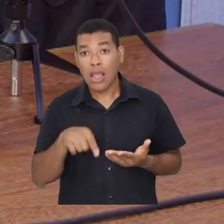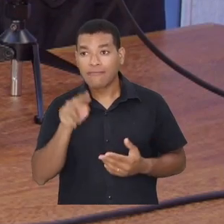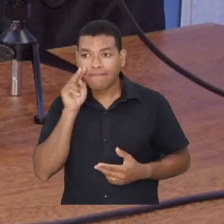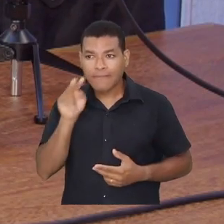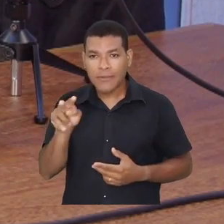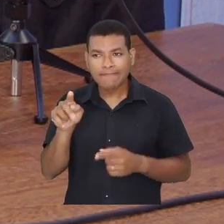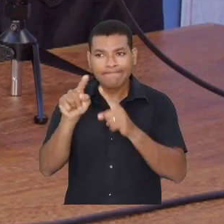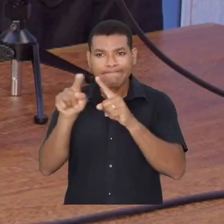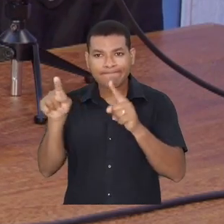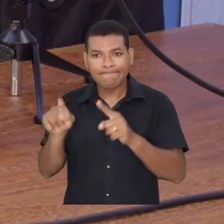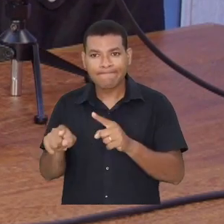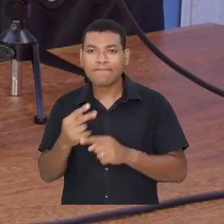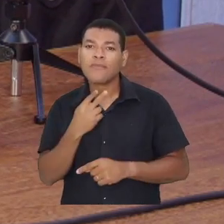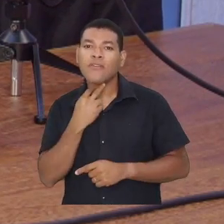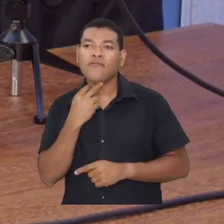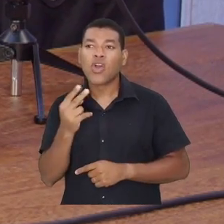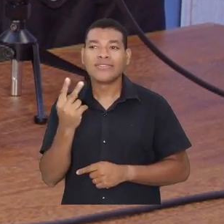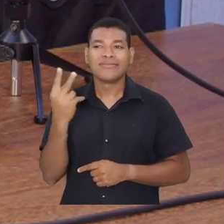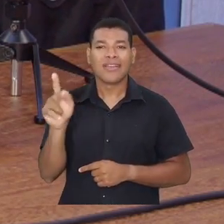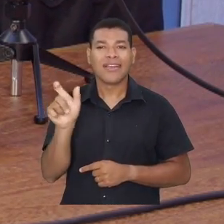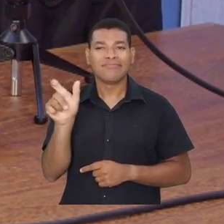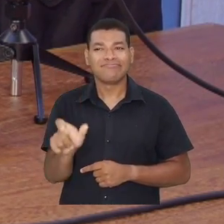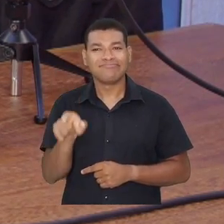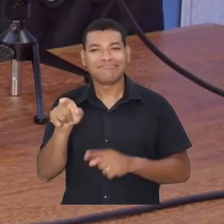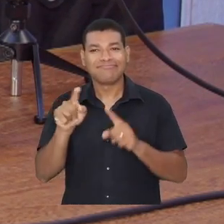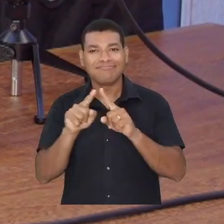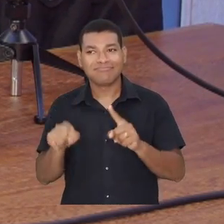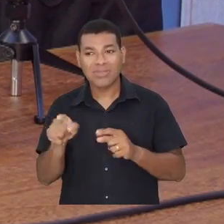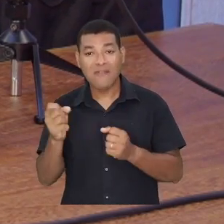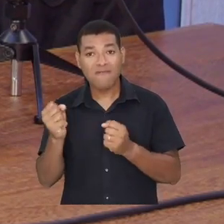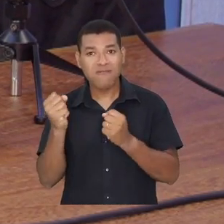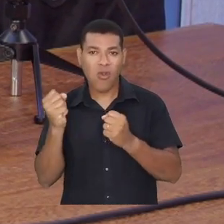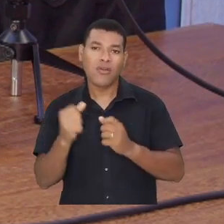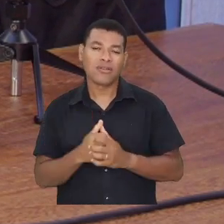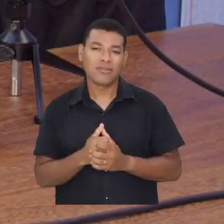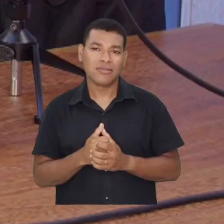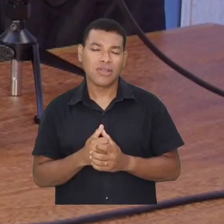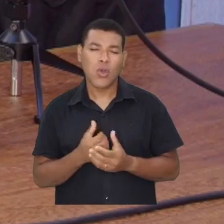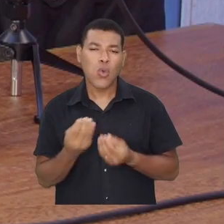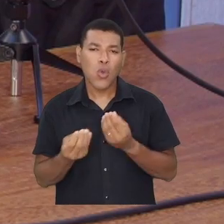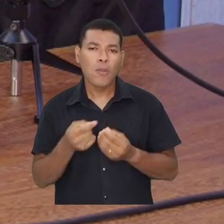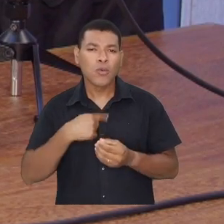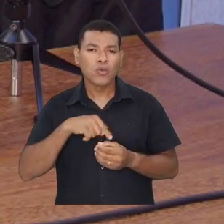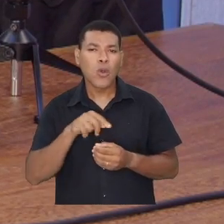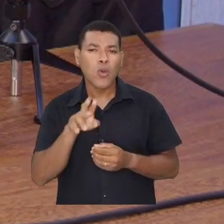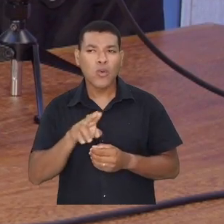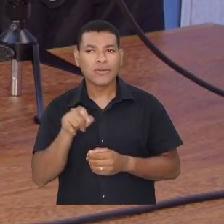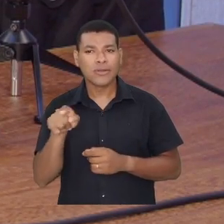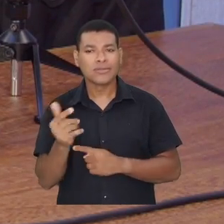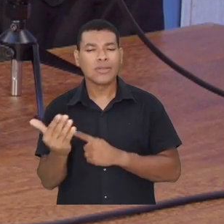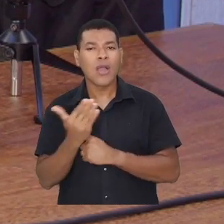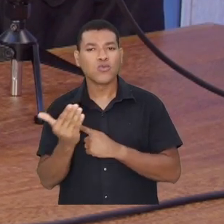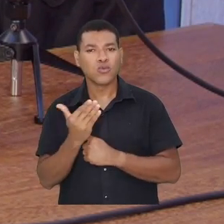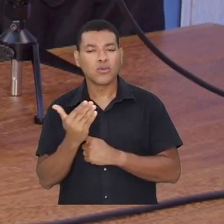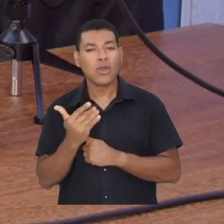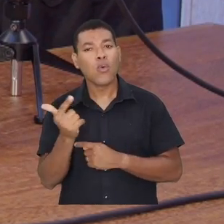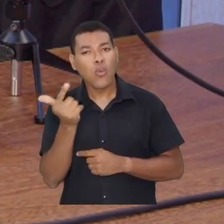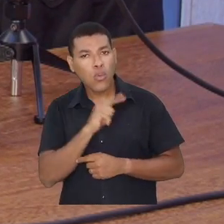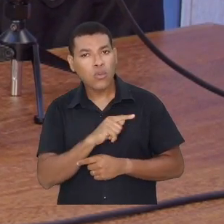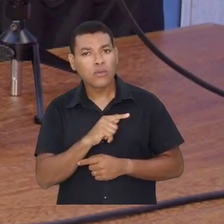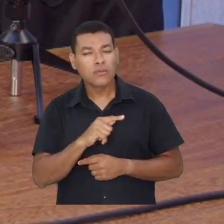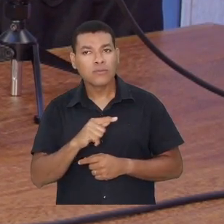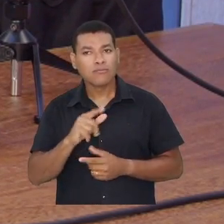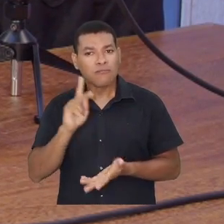para o funcionário. A voz do funcionário, da funcionária, tem potência. Uhum. Então, como que a gente usa isso a nosso favor para contar